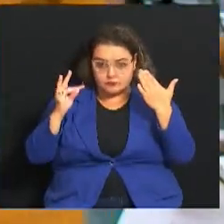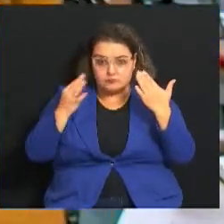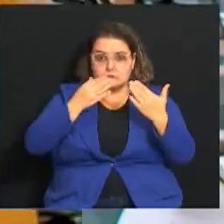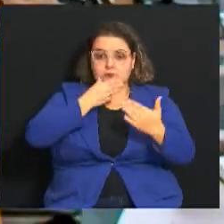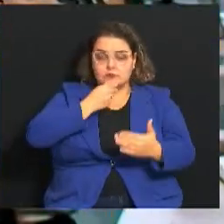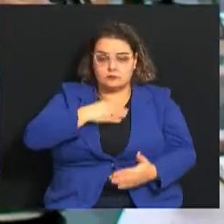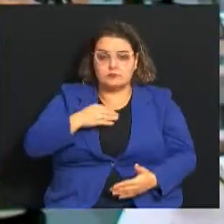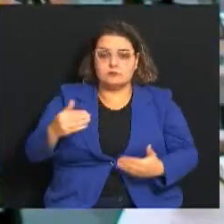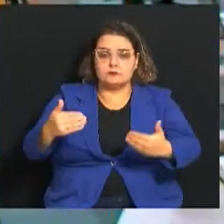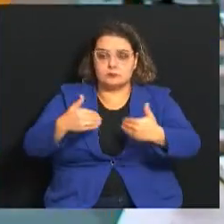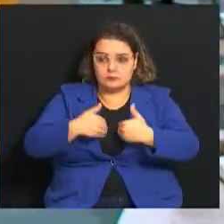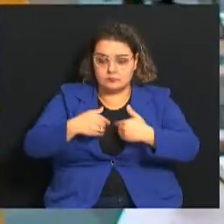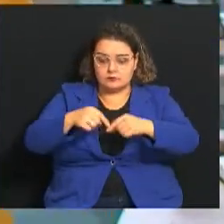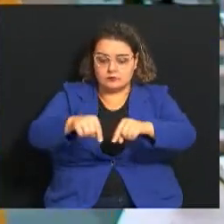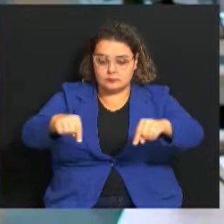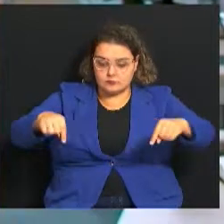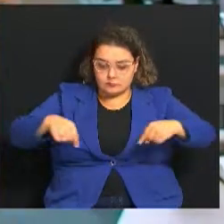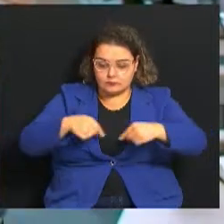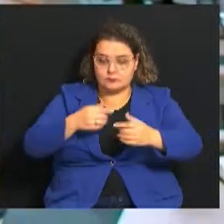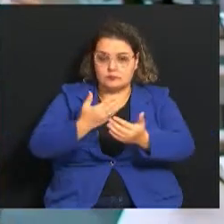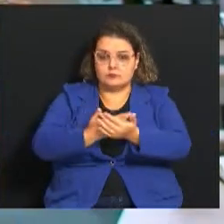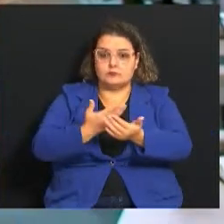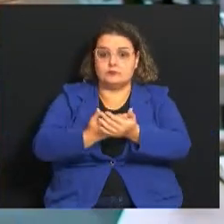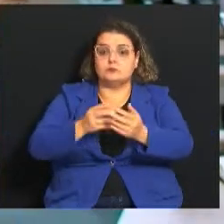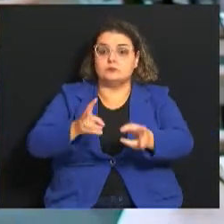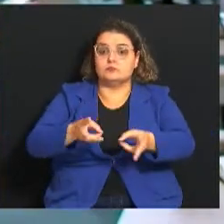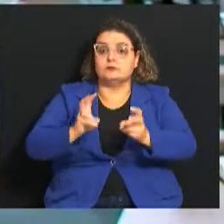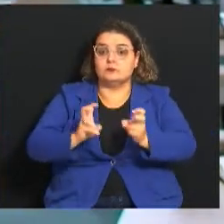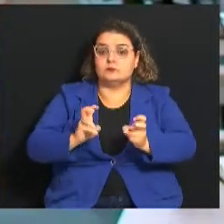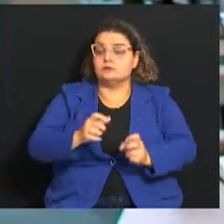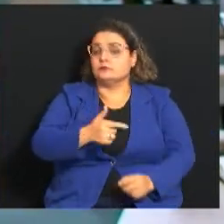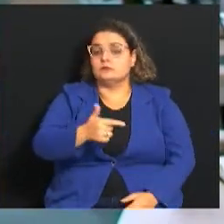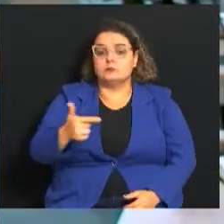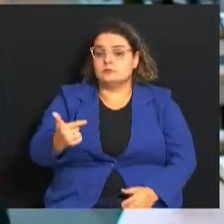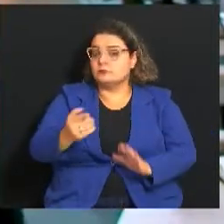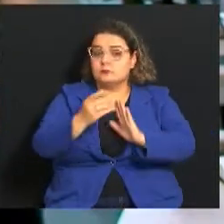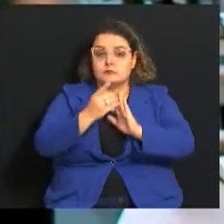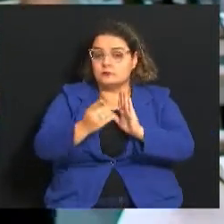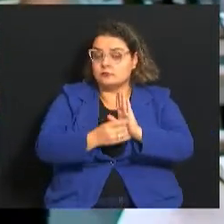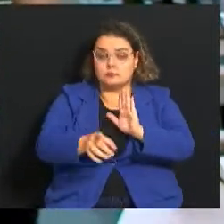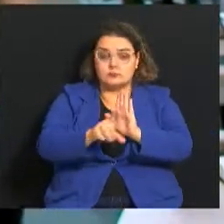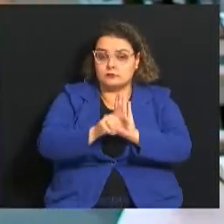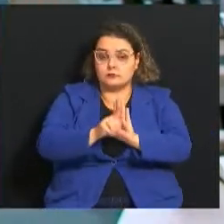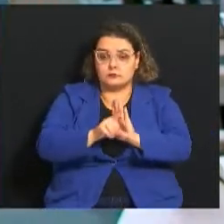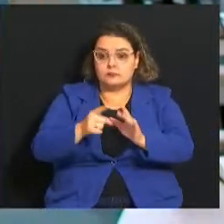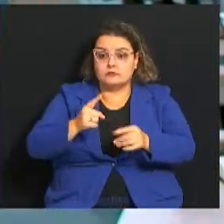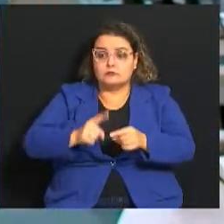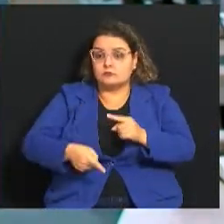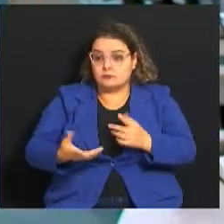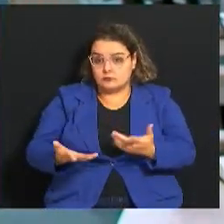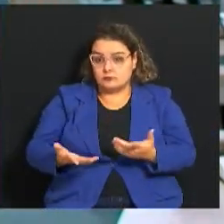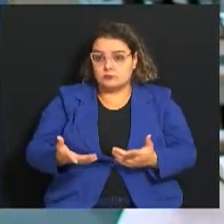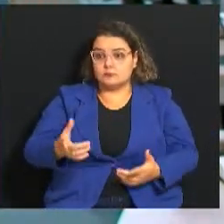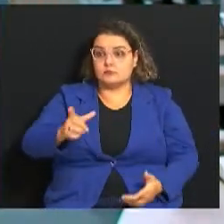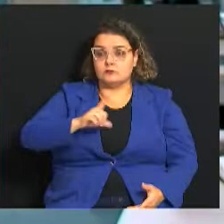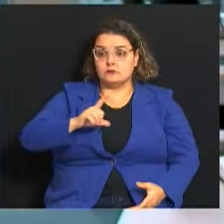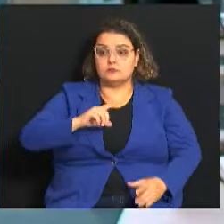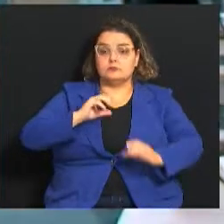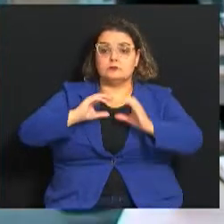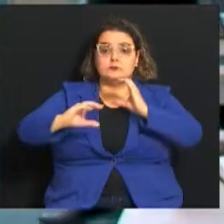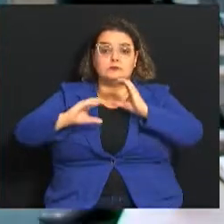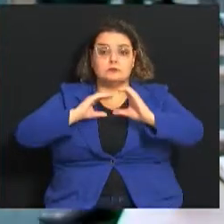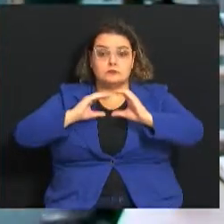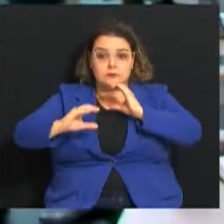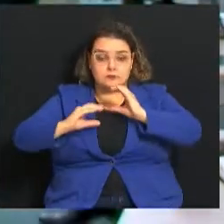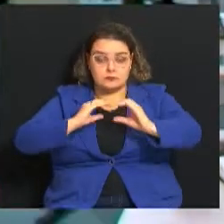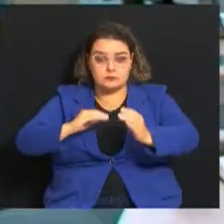aula. Então nós percebemos que não existe nenhum decreto, nenhuma lei que proíba, mas existe um comunicado da